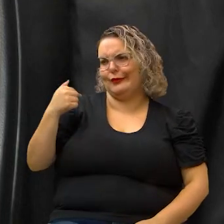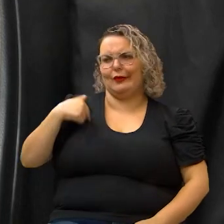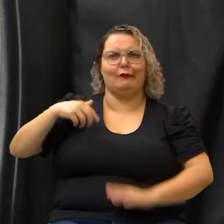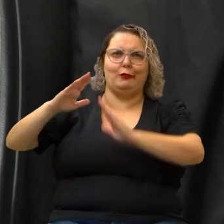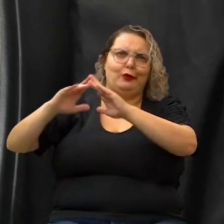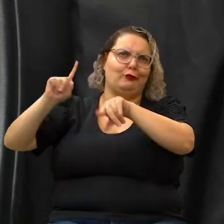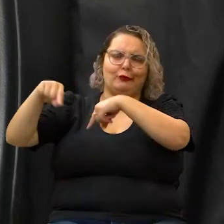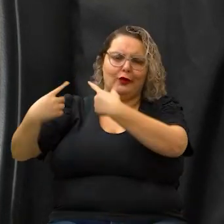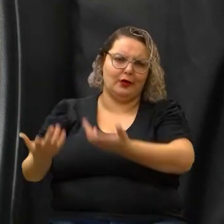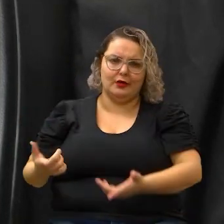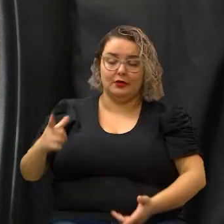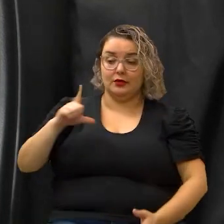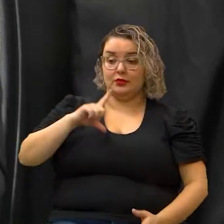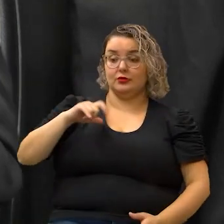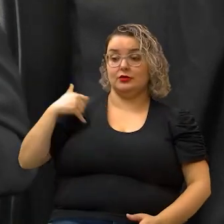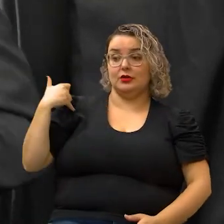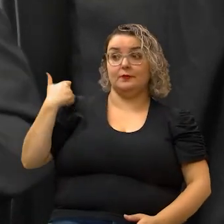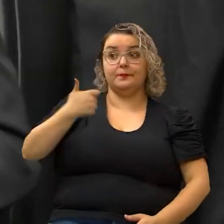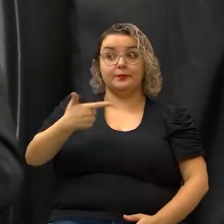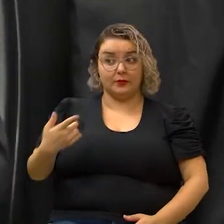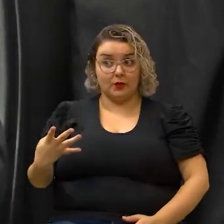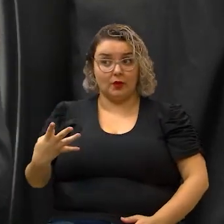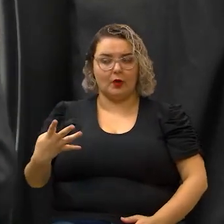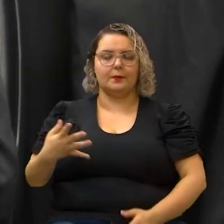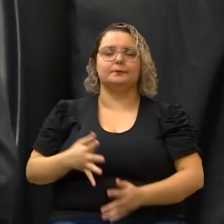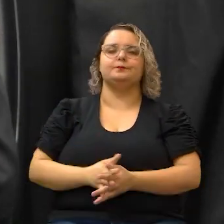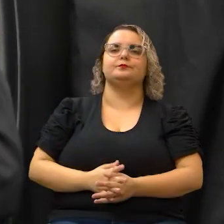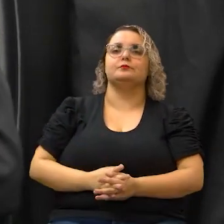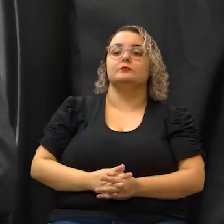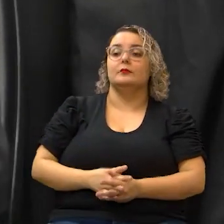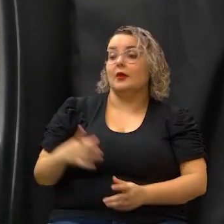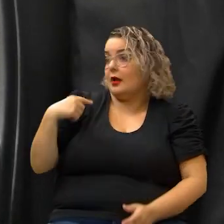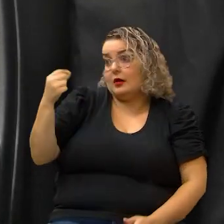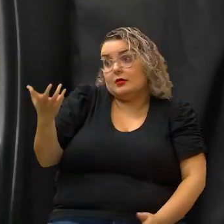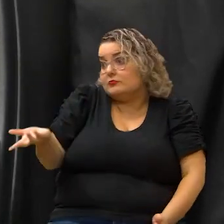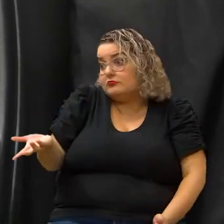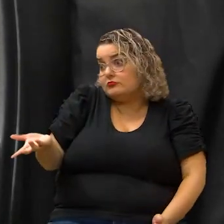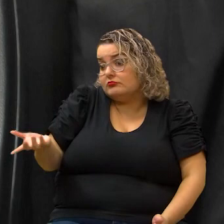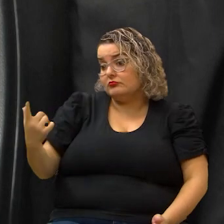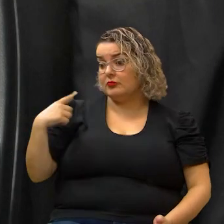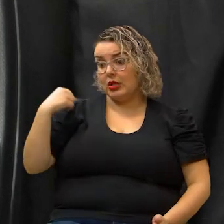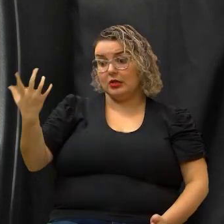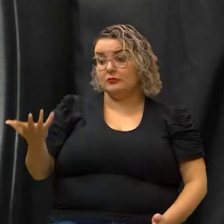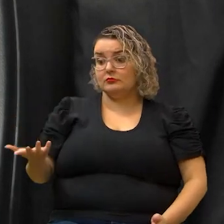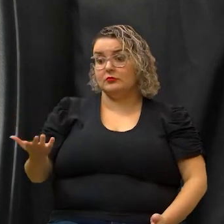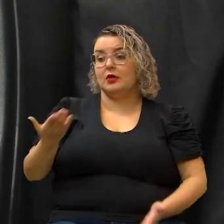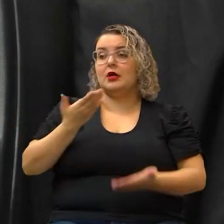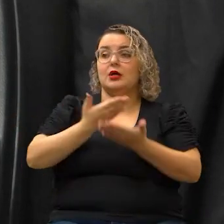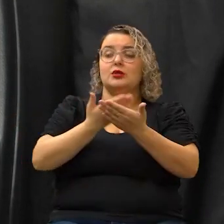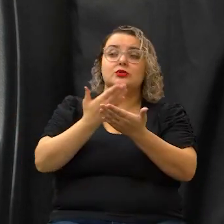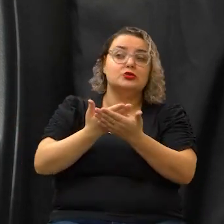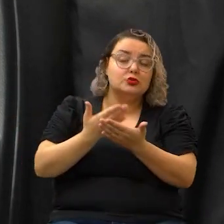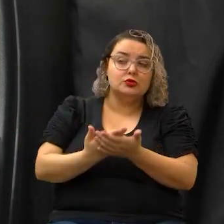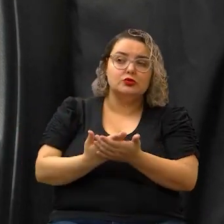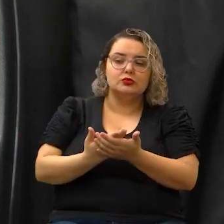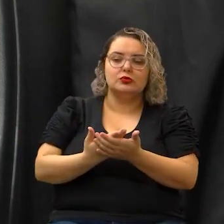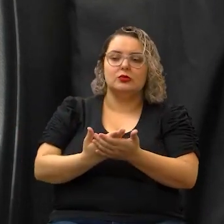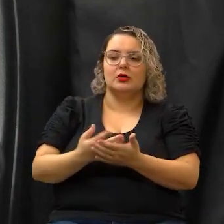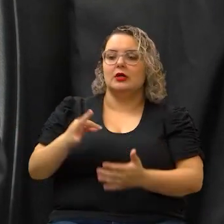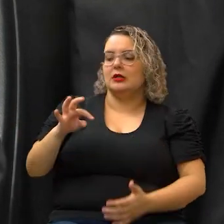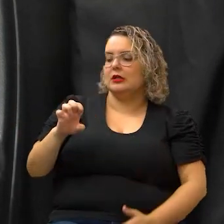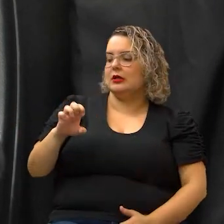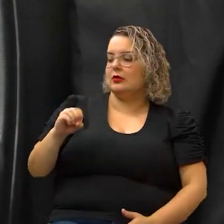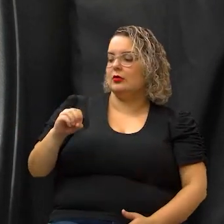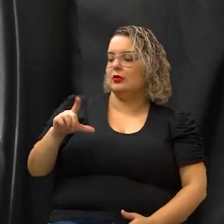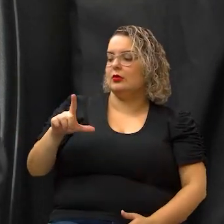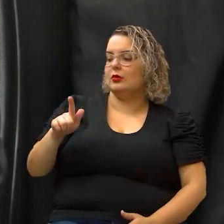do país, né? Eu tinha 24 anos nessa época. Mas eu fui escolhido. Eu estudava na escola teológica,